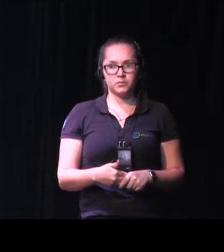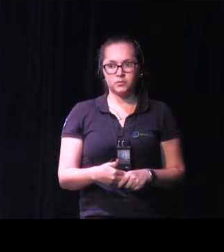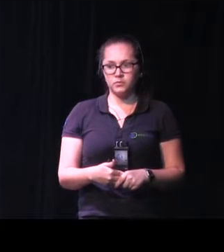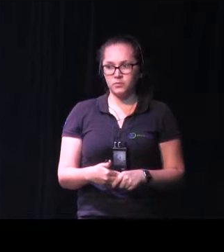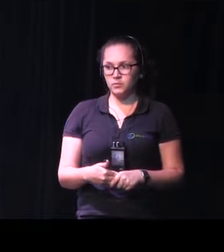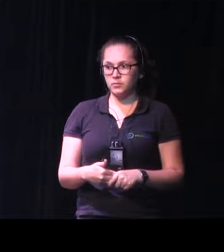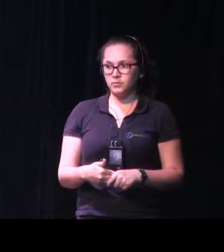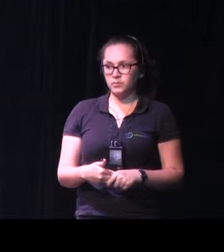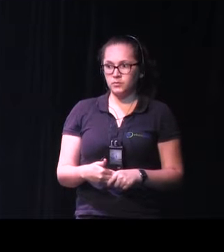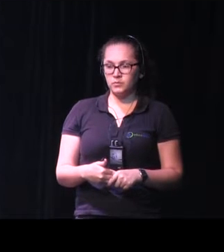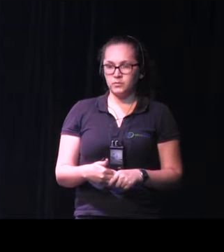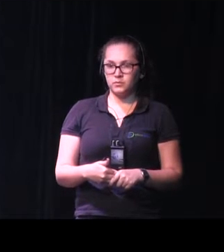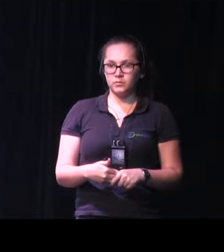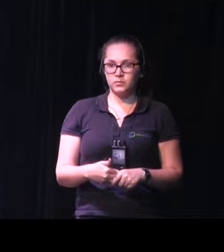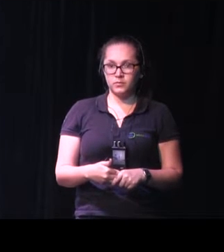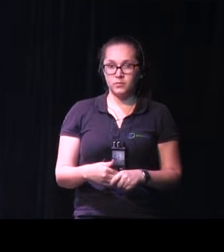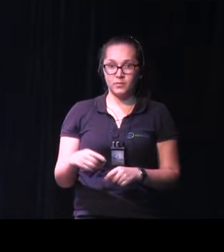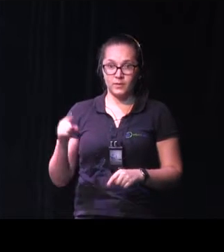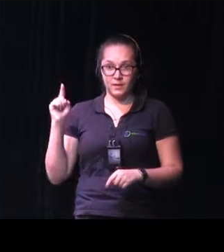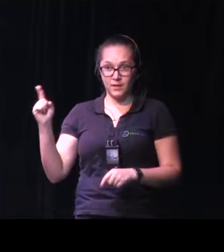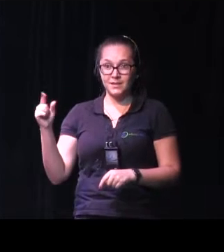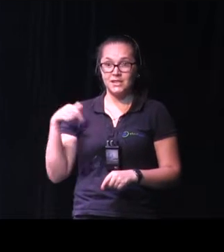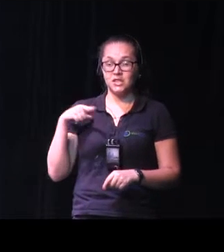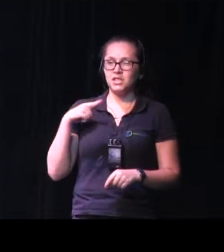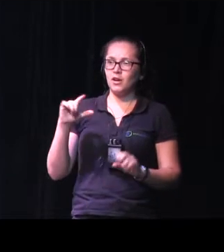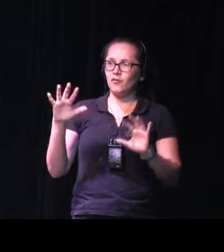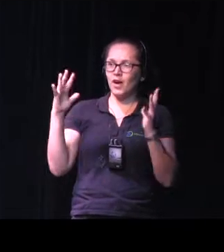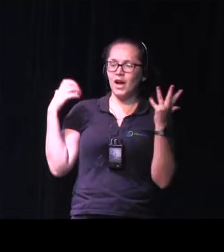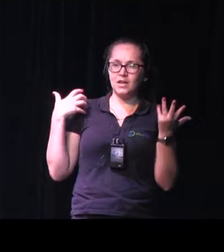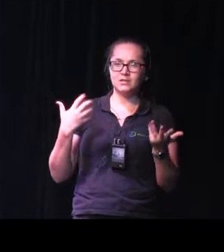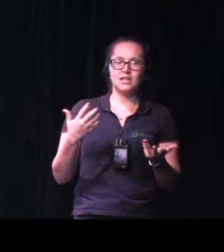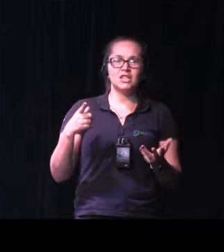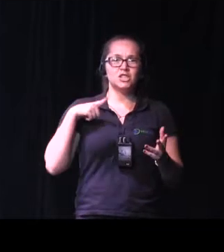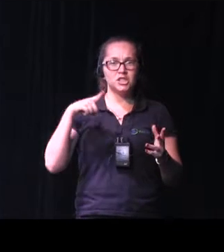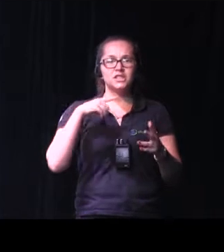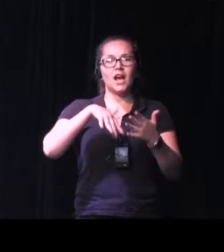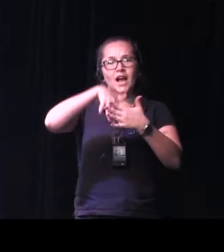lá no local, eu encontrei isso. Eu vi